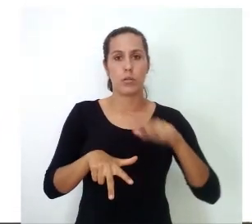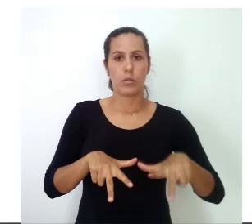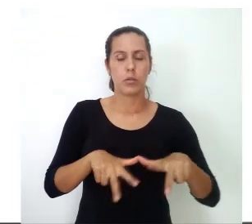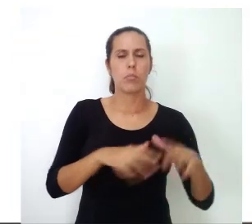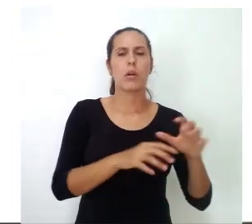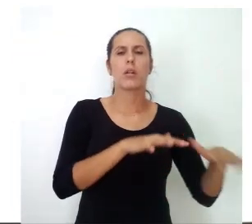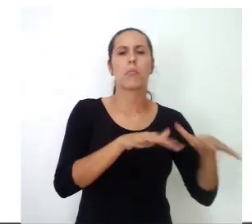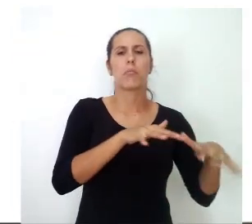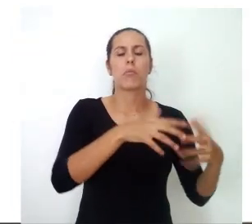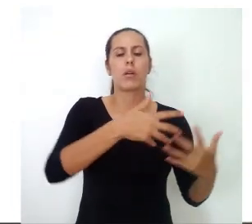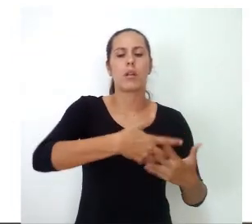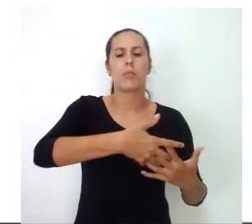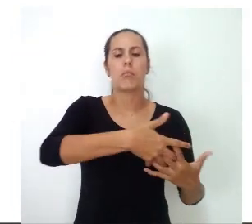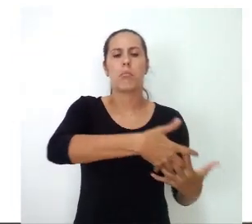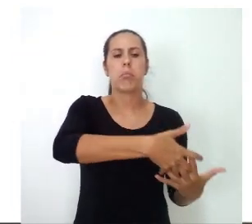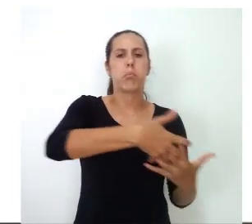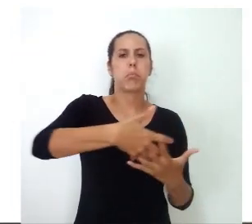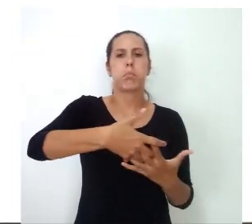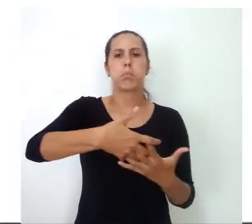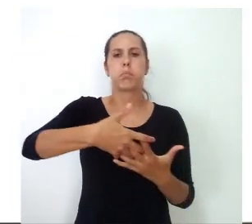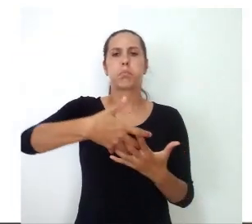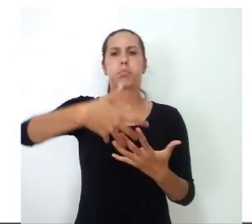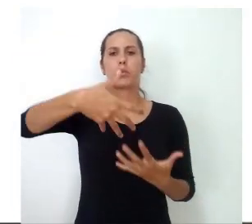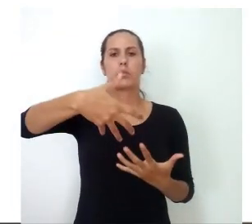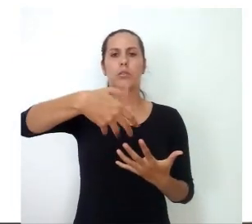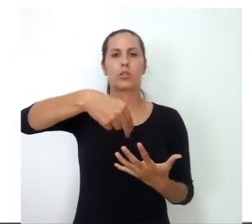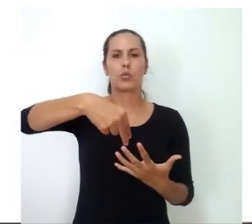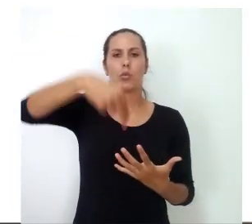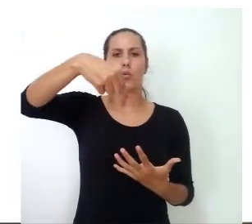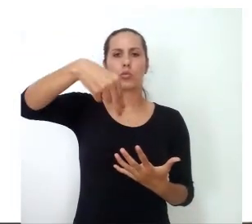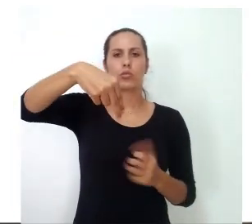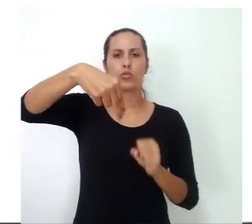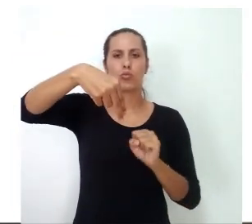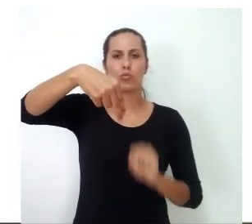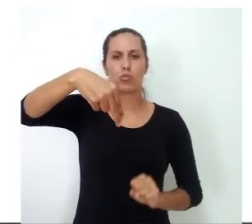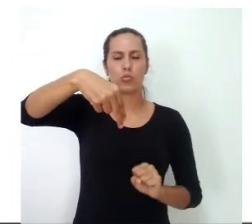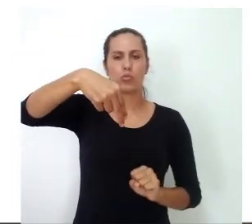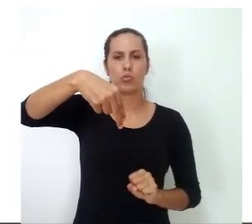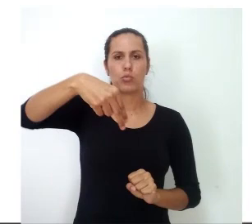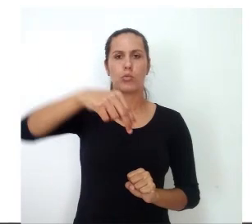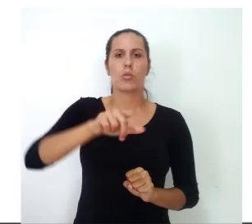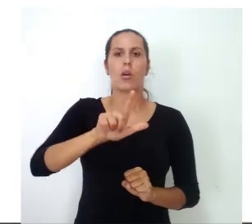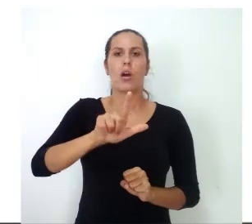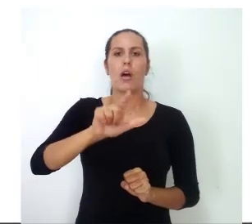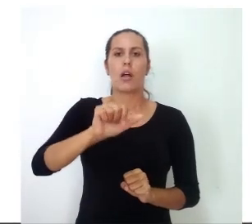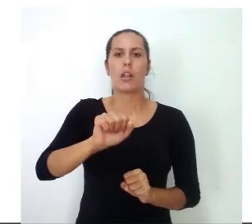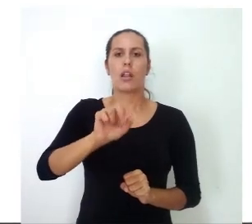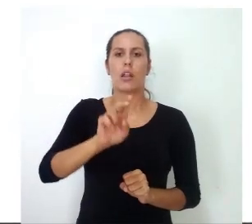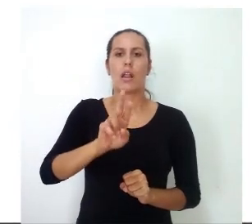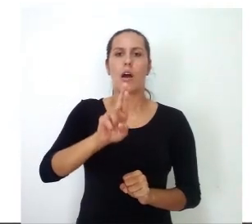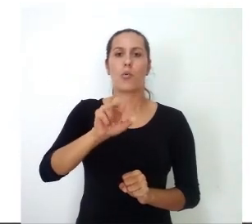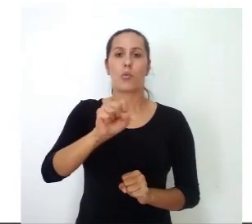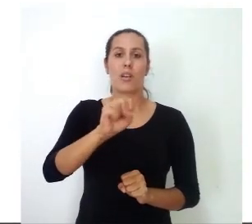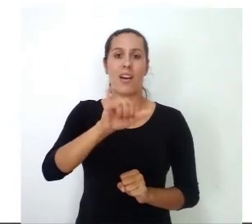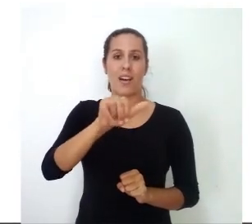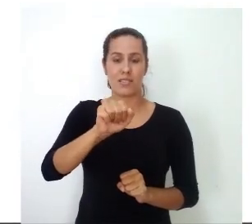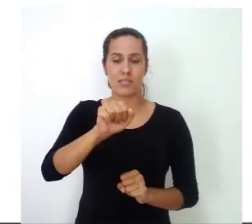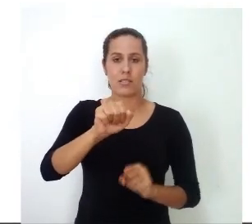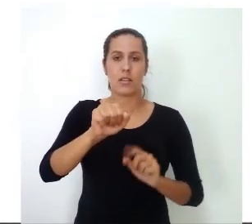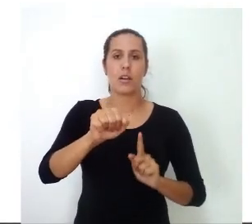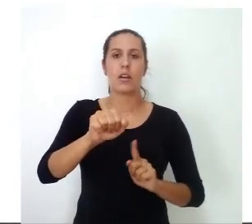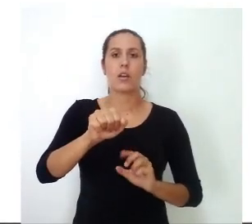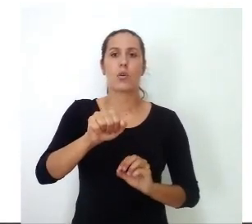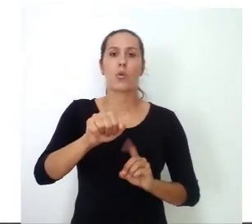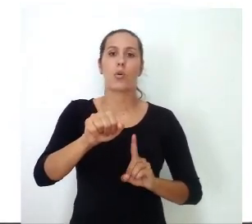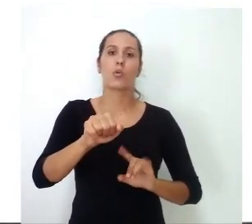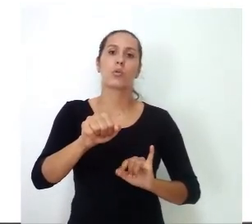Mesozoica foi cortado em dois. Cortado em Laurásia, no norte, e Gondwana, no sul. Mas